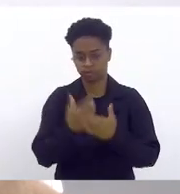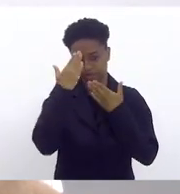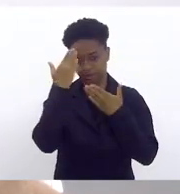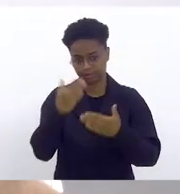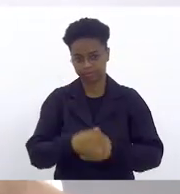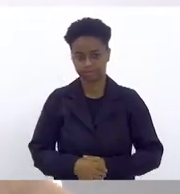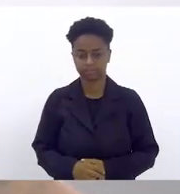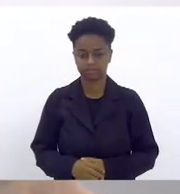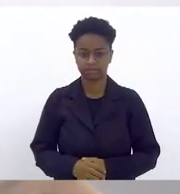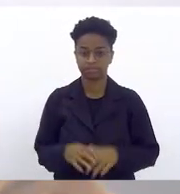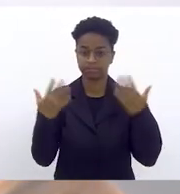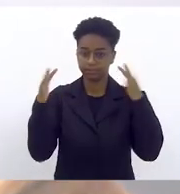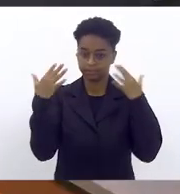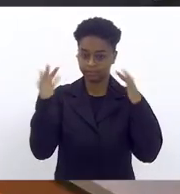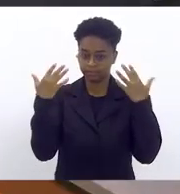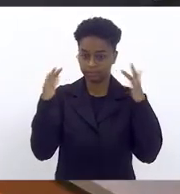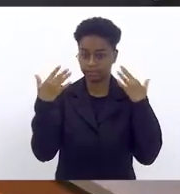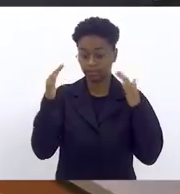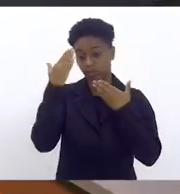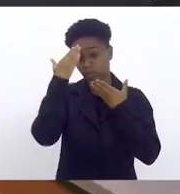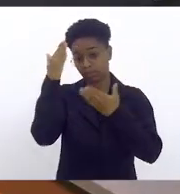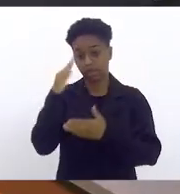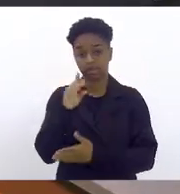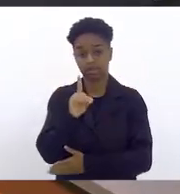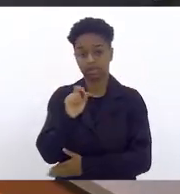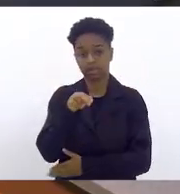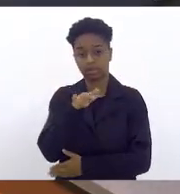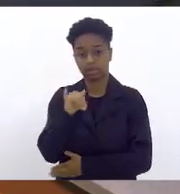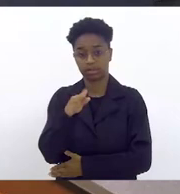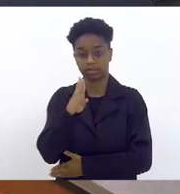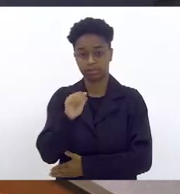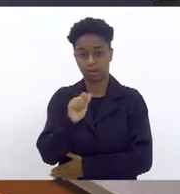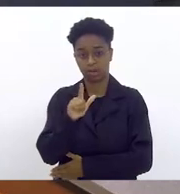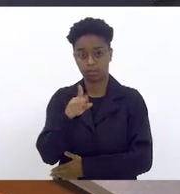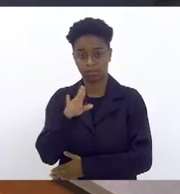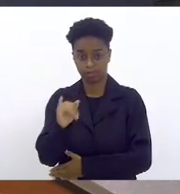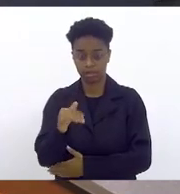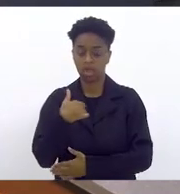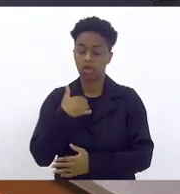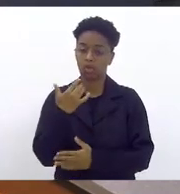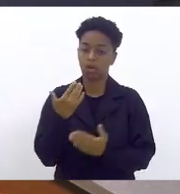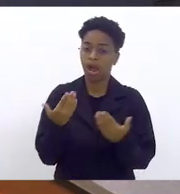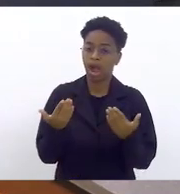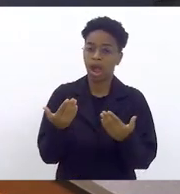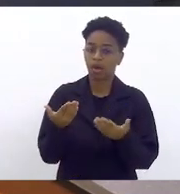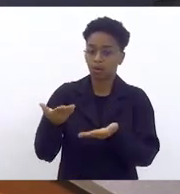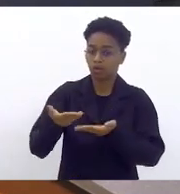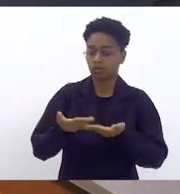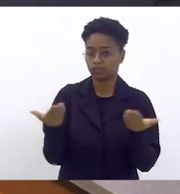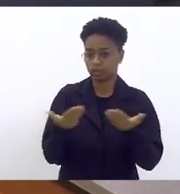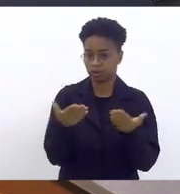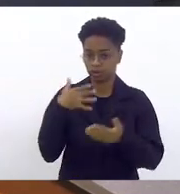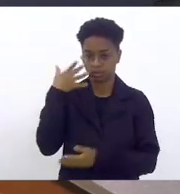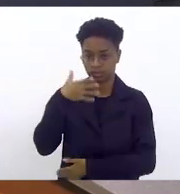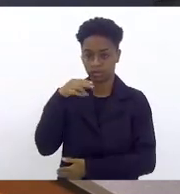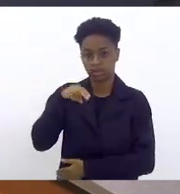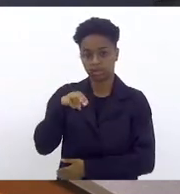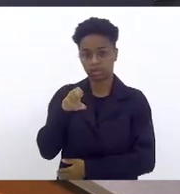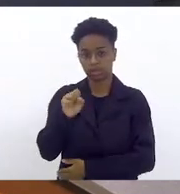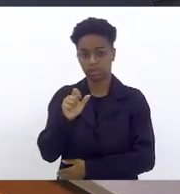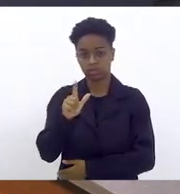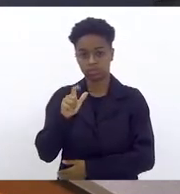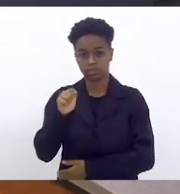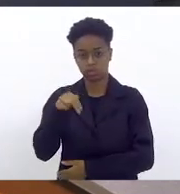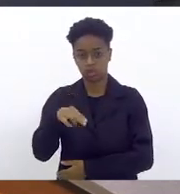obrigada deputada Dani baubby agora com a palavra Doutor Nelson Rocha